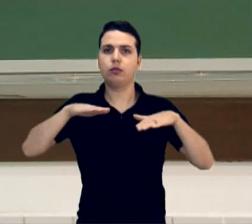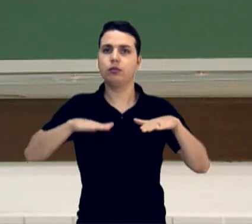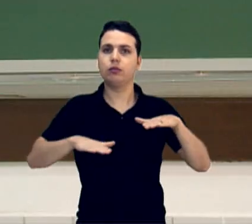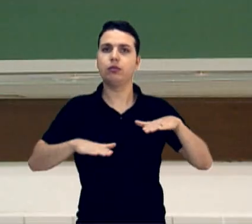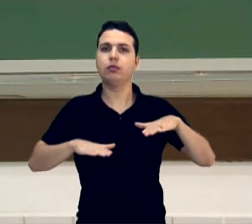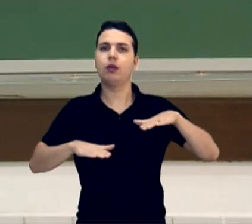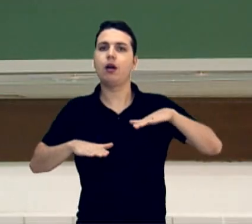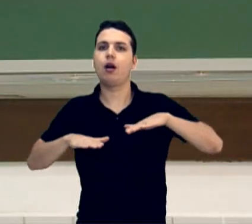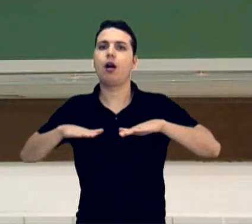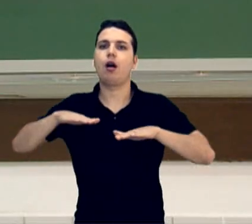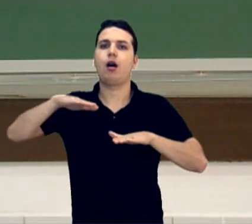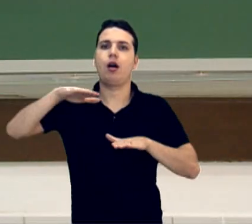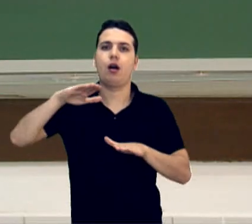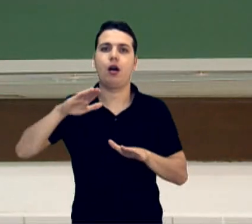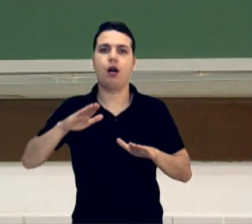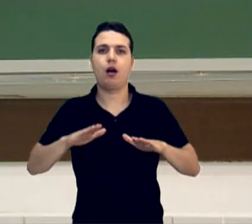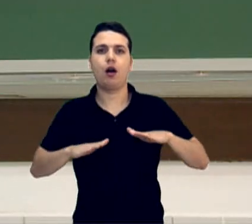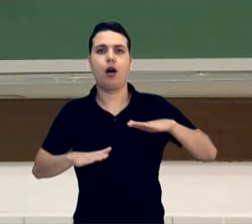Então,